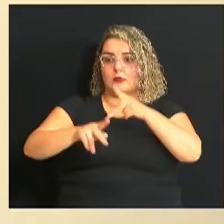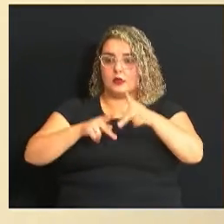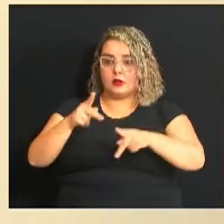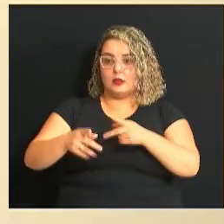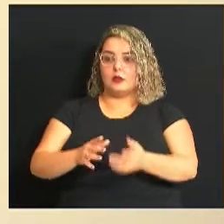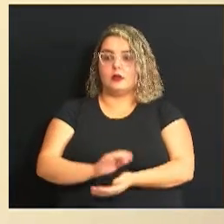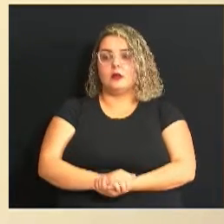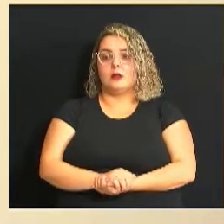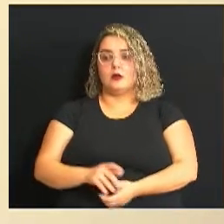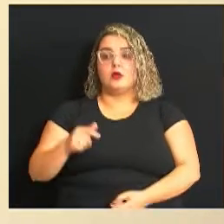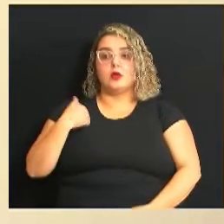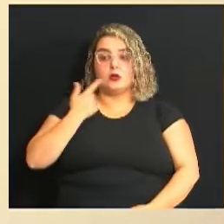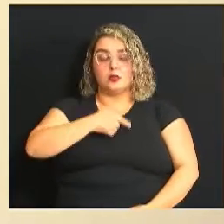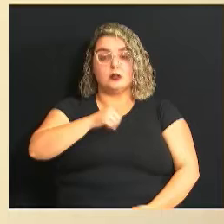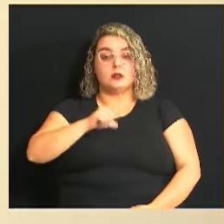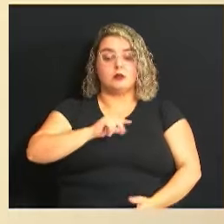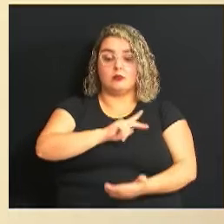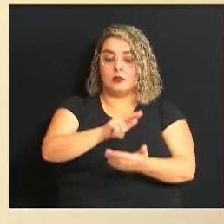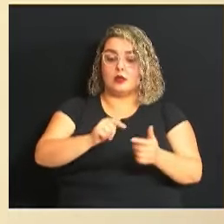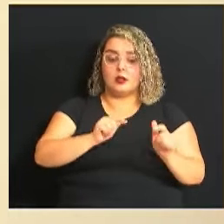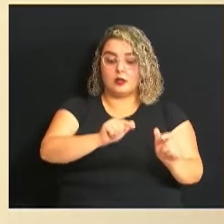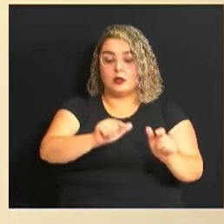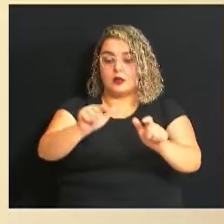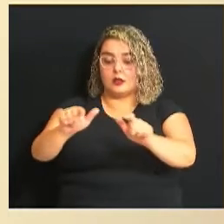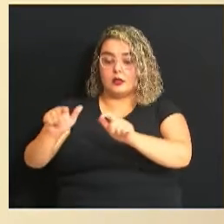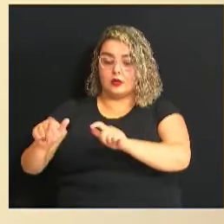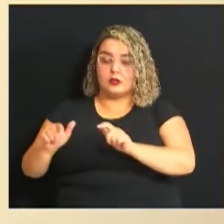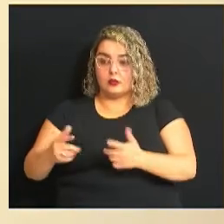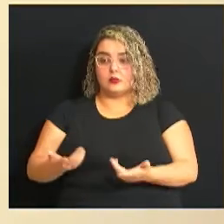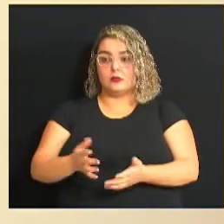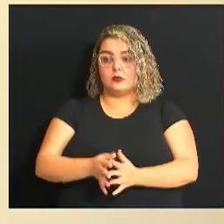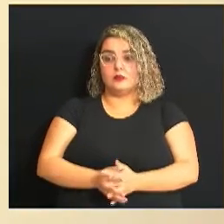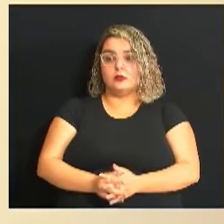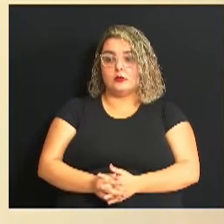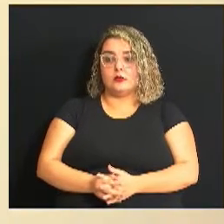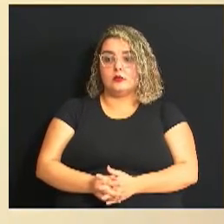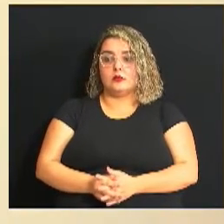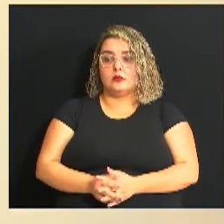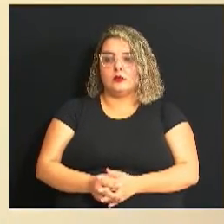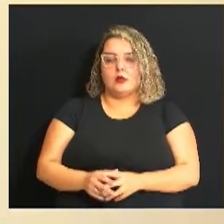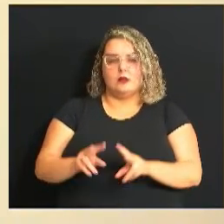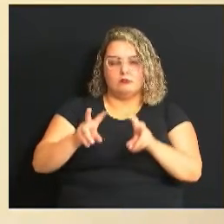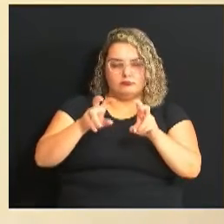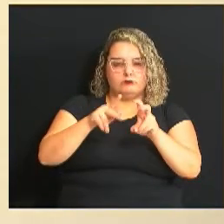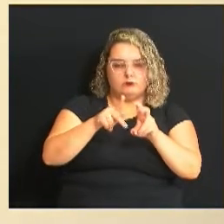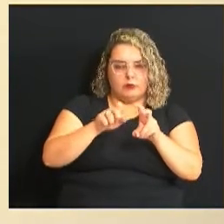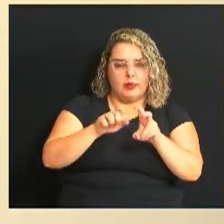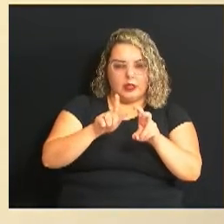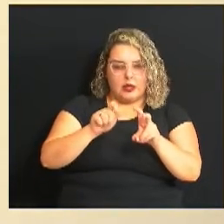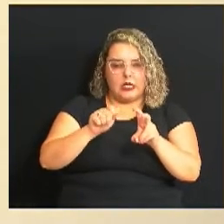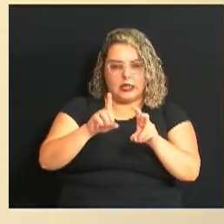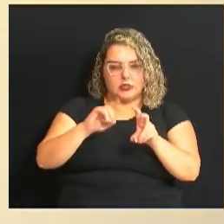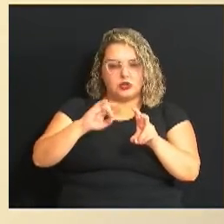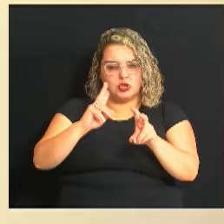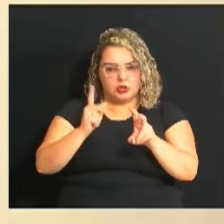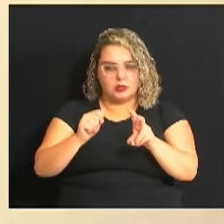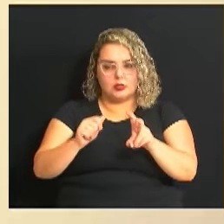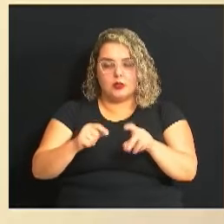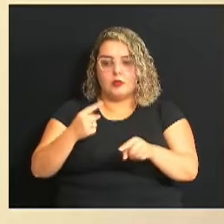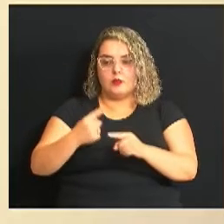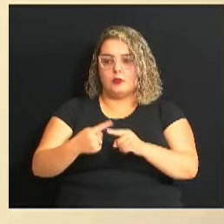Nós temos vários locais, que são de pegadinhas, nós sabemos disso, porque a cidade tem